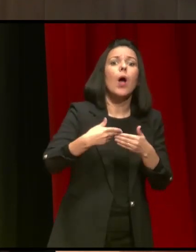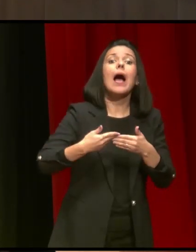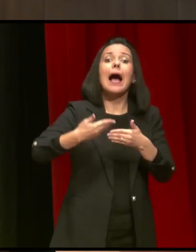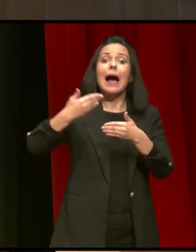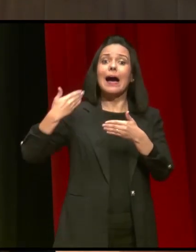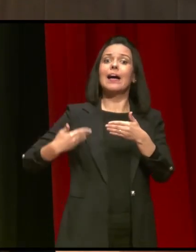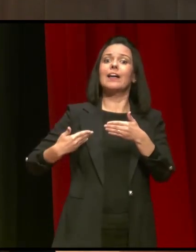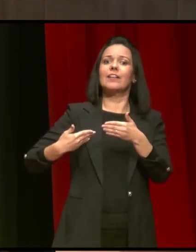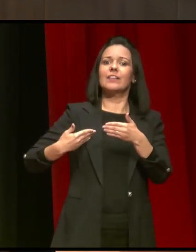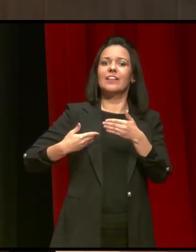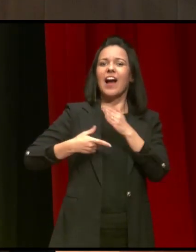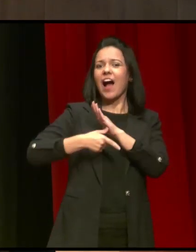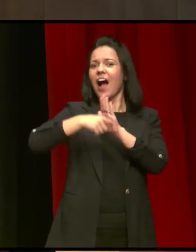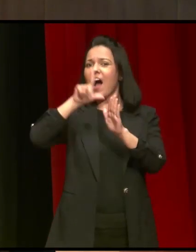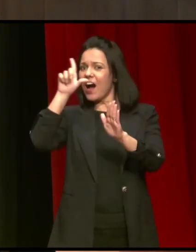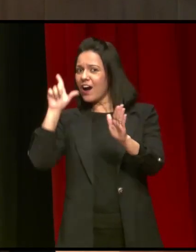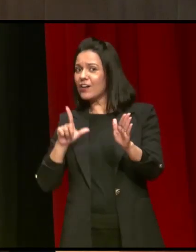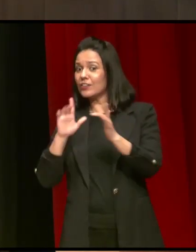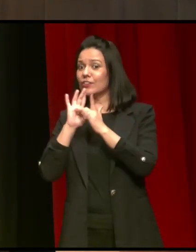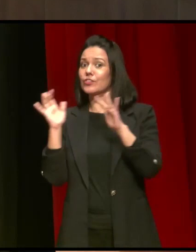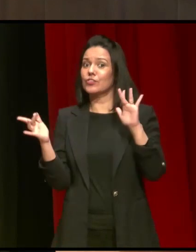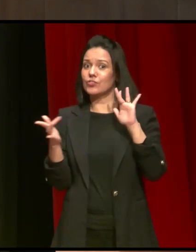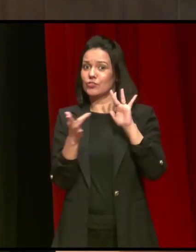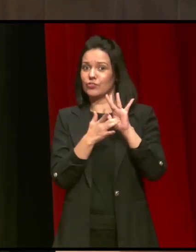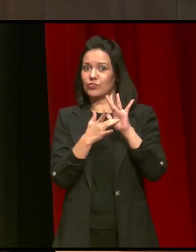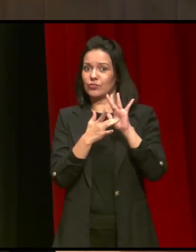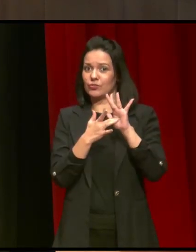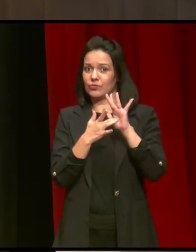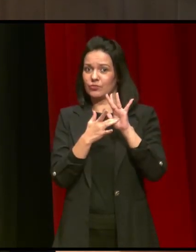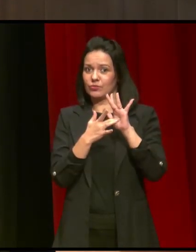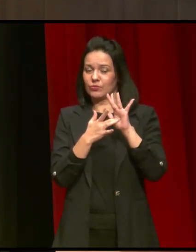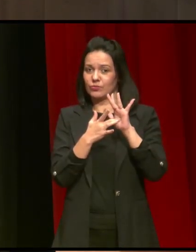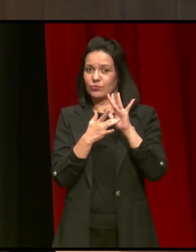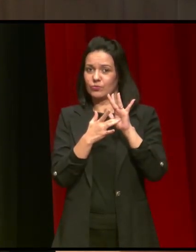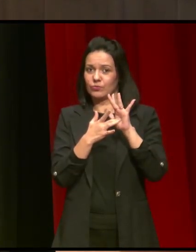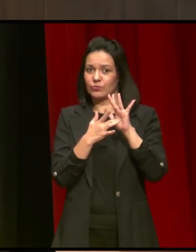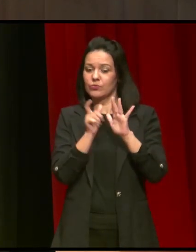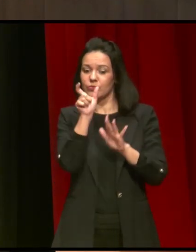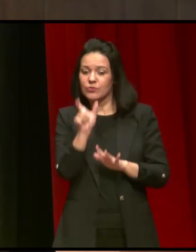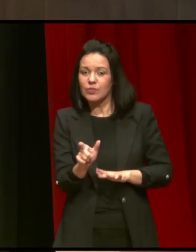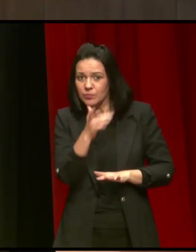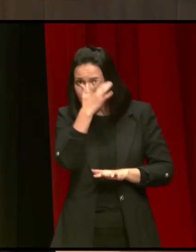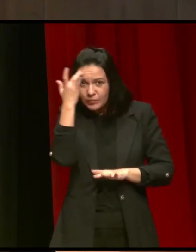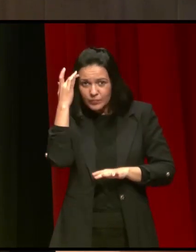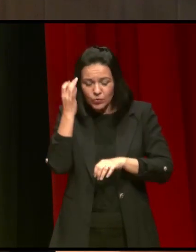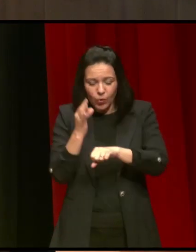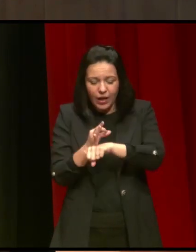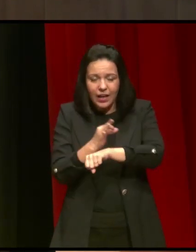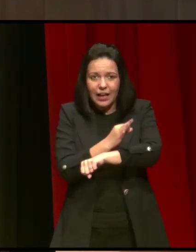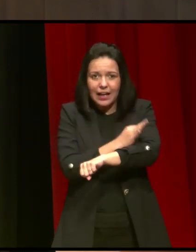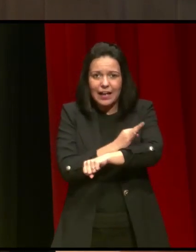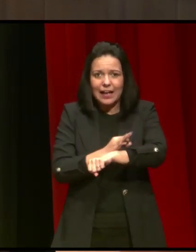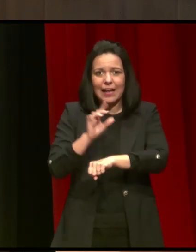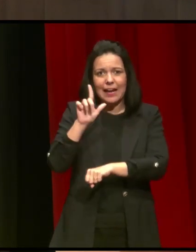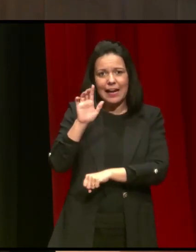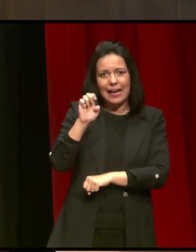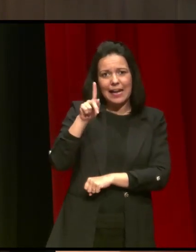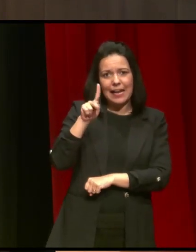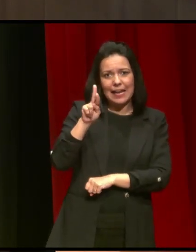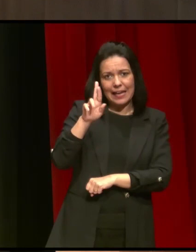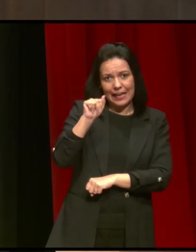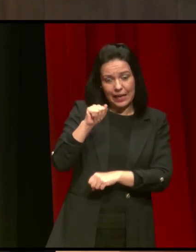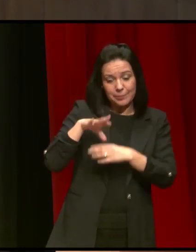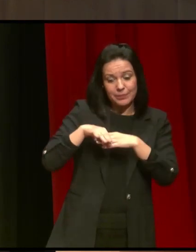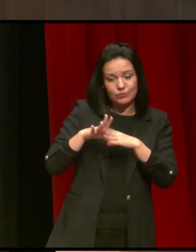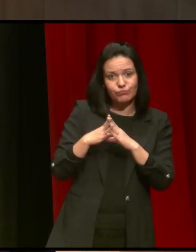vendo? Quer dizer, é toda uma situação de cura. Então, dias depois, Jesus entrou em Cafarnaum e as